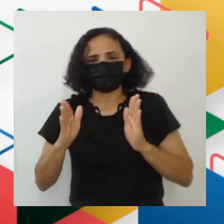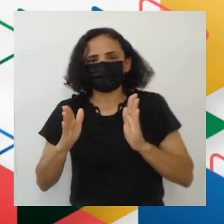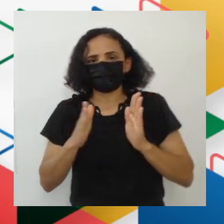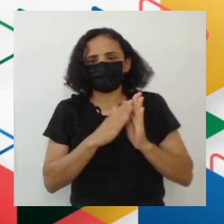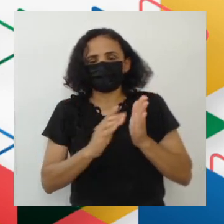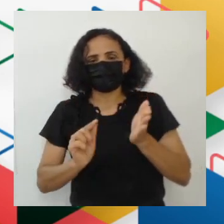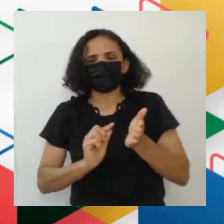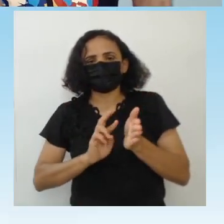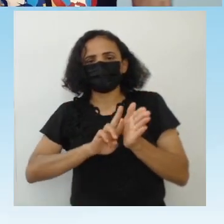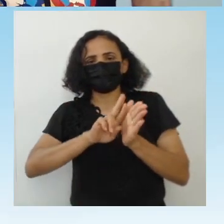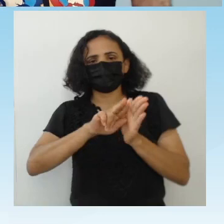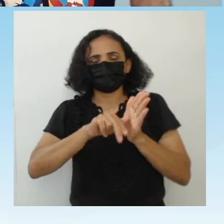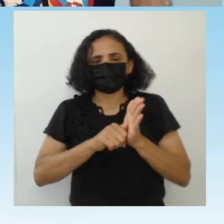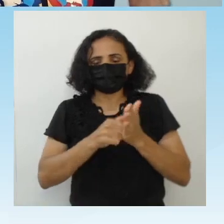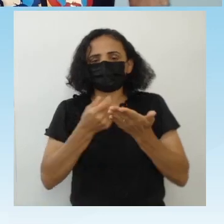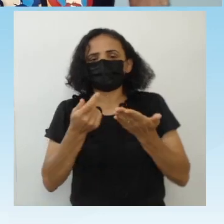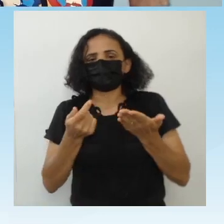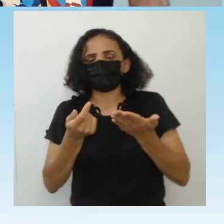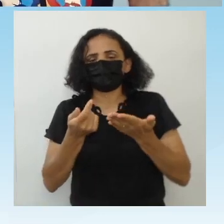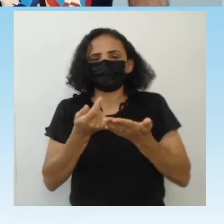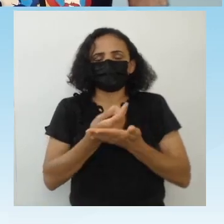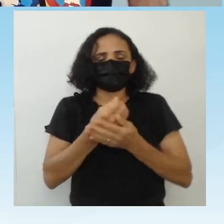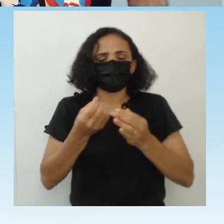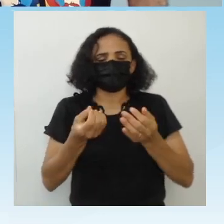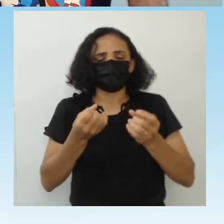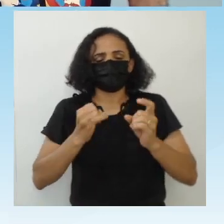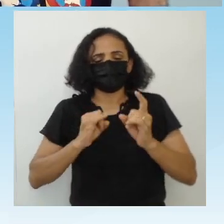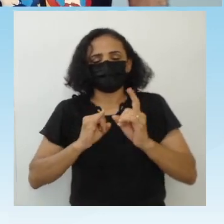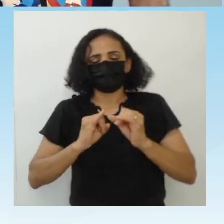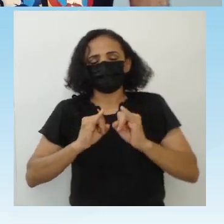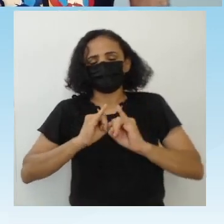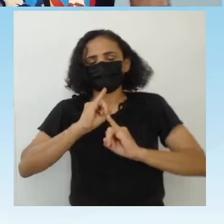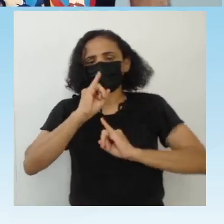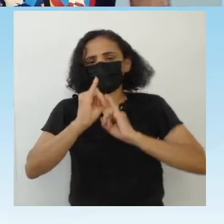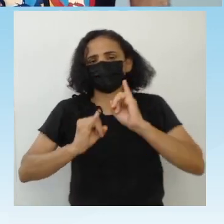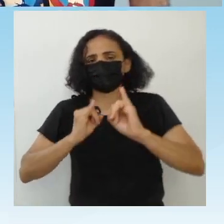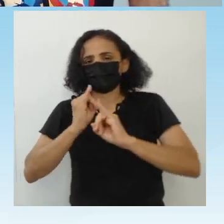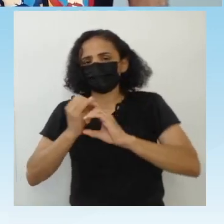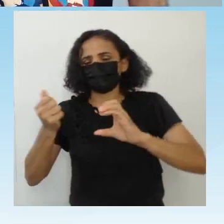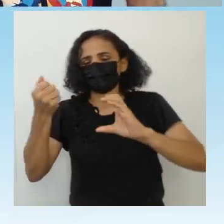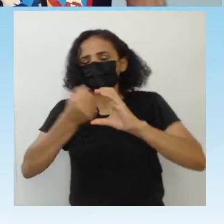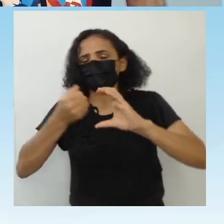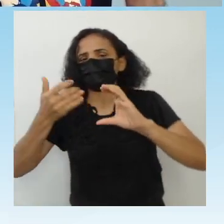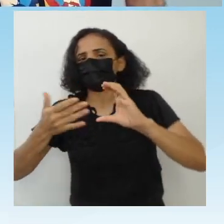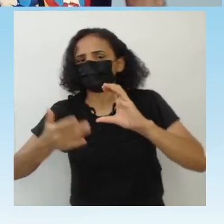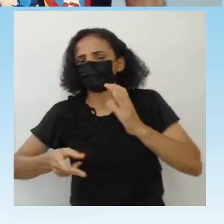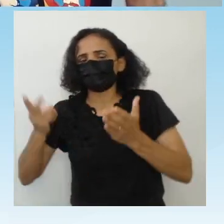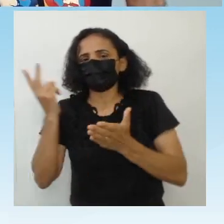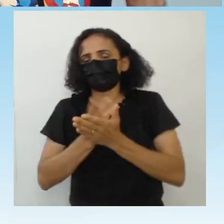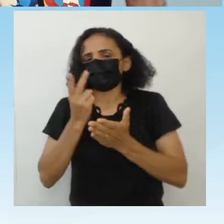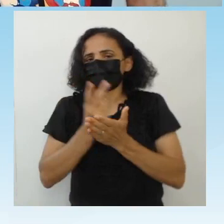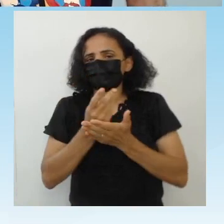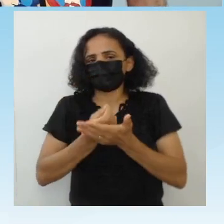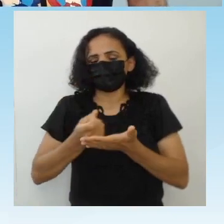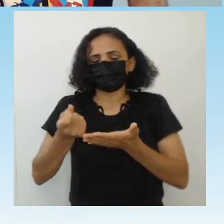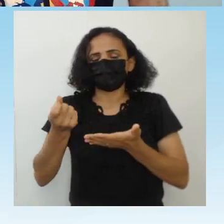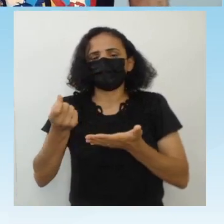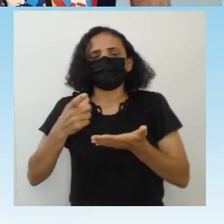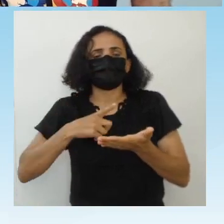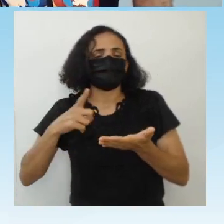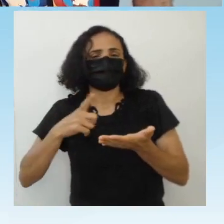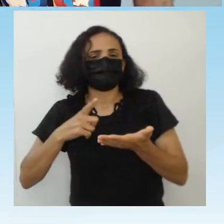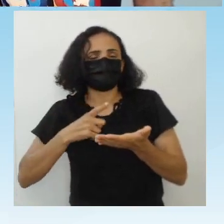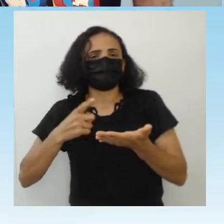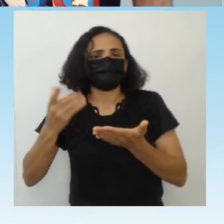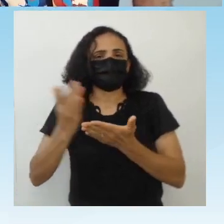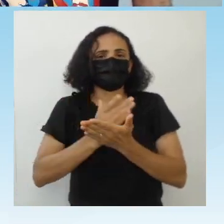esse gênero eletrônico, tá? É muito característico do Enem sempre colocar um texto, até mais